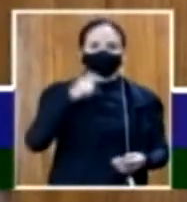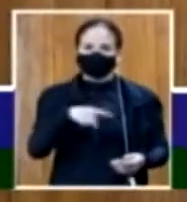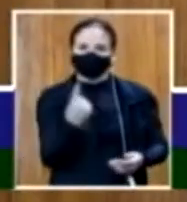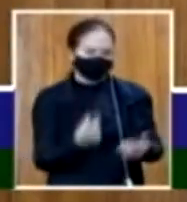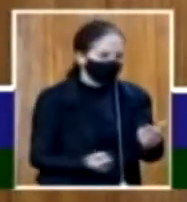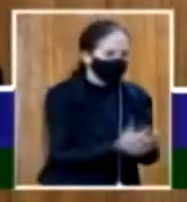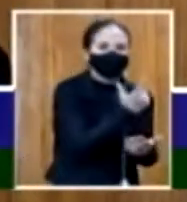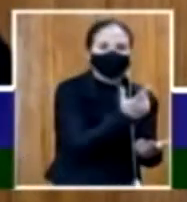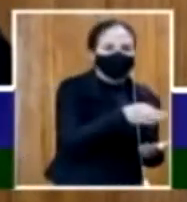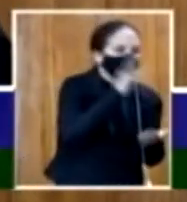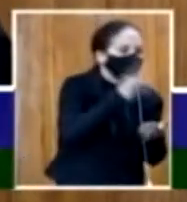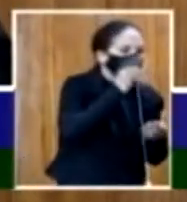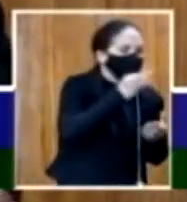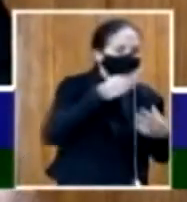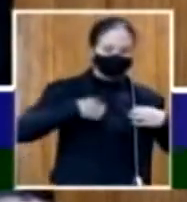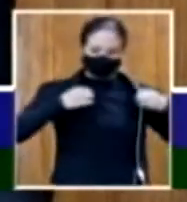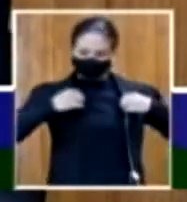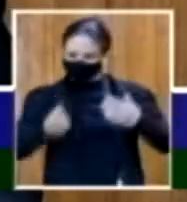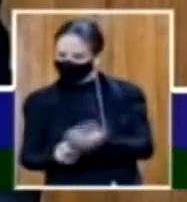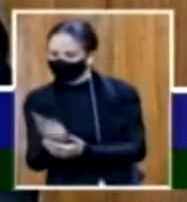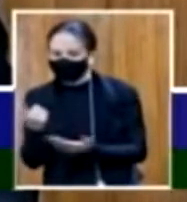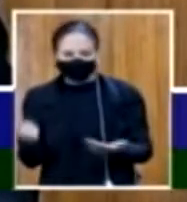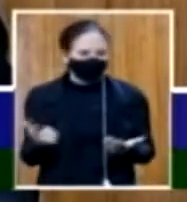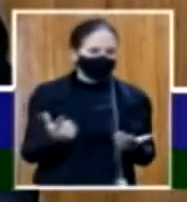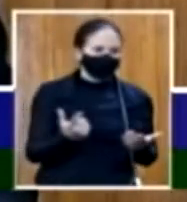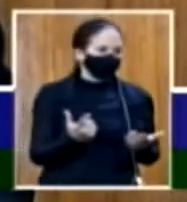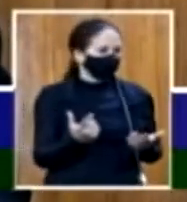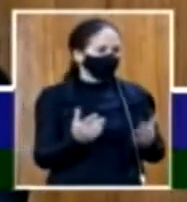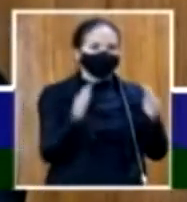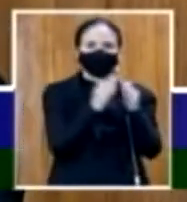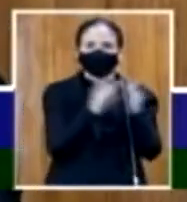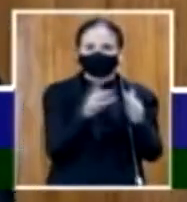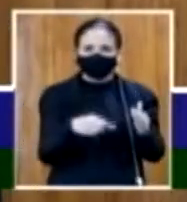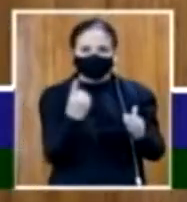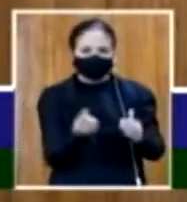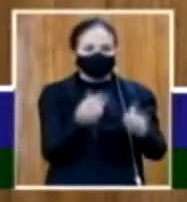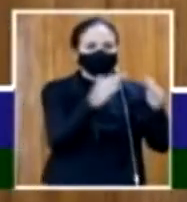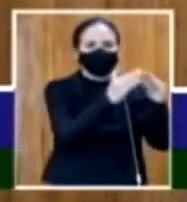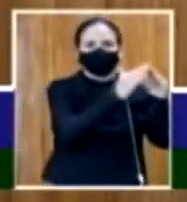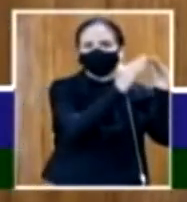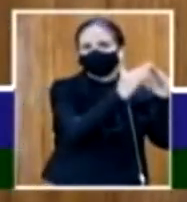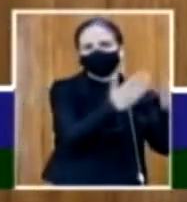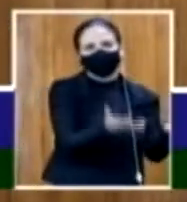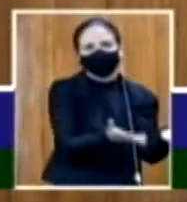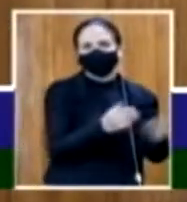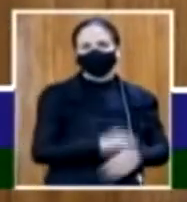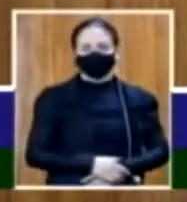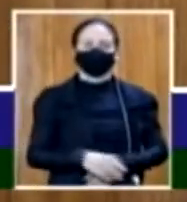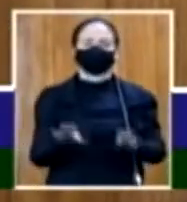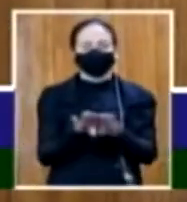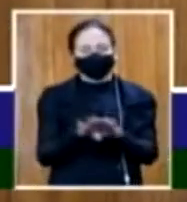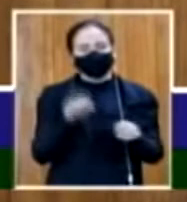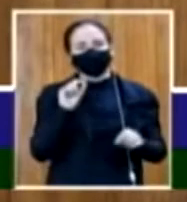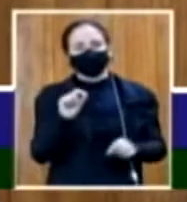nosso café da manhã, na roupa que a gente veste, no imóvel que a gente ocupa, e inclusive